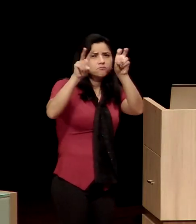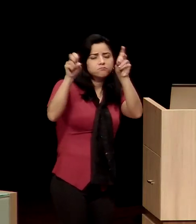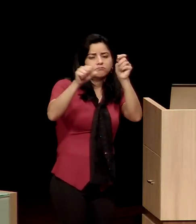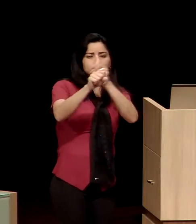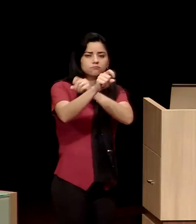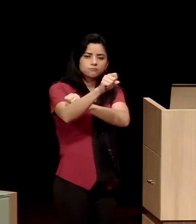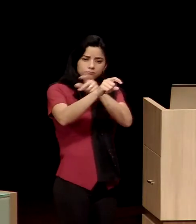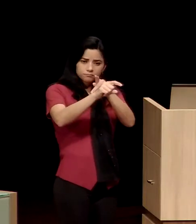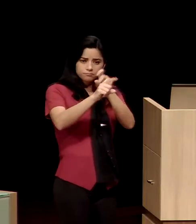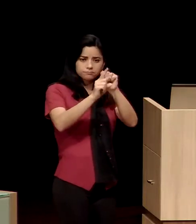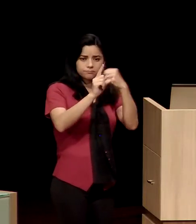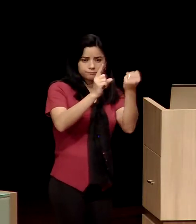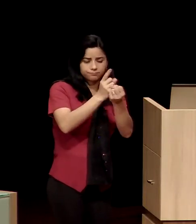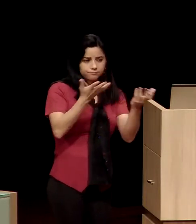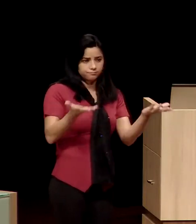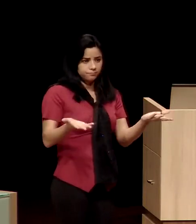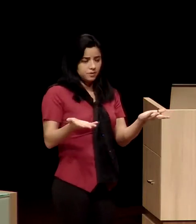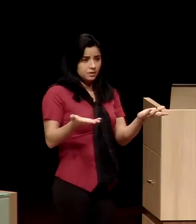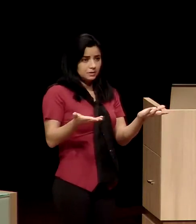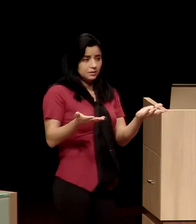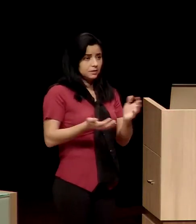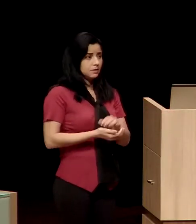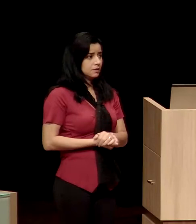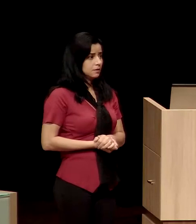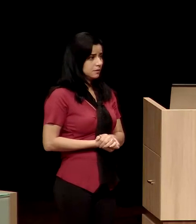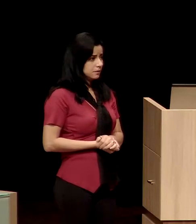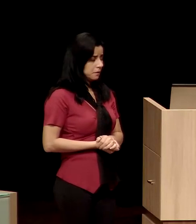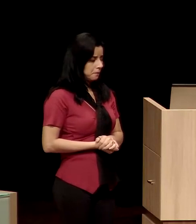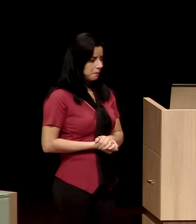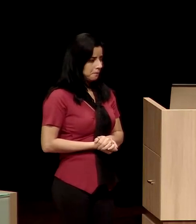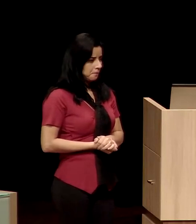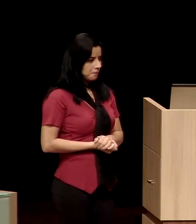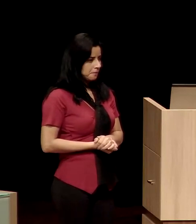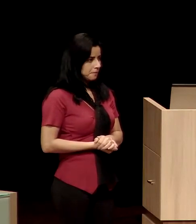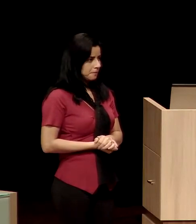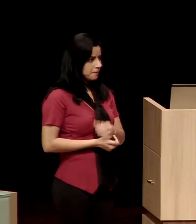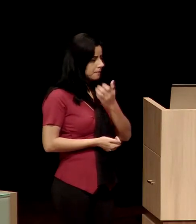social. However, no entanto, the multifaceted